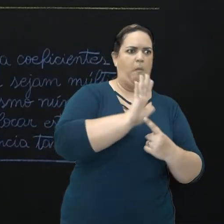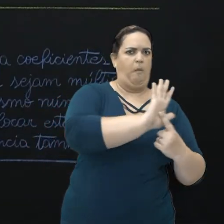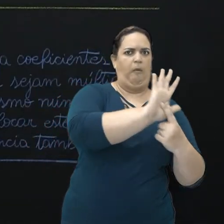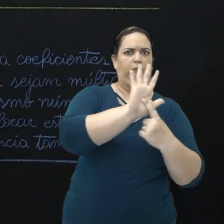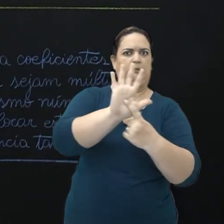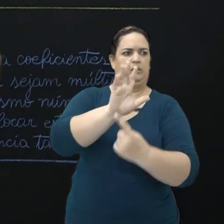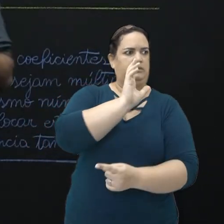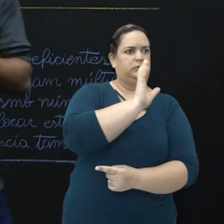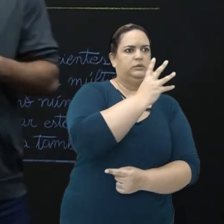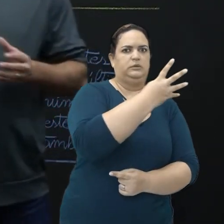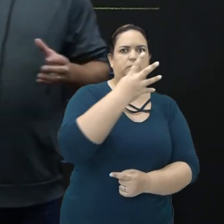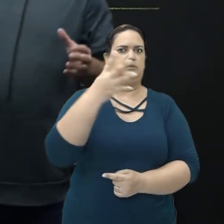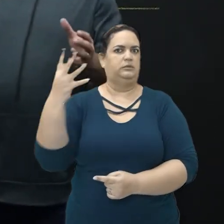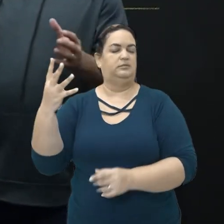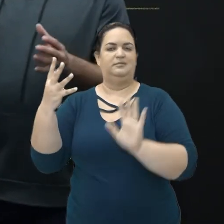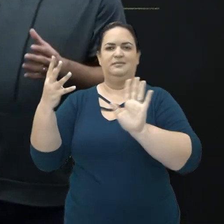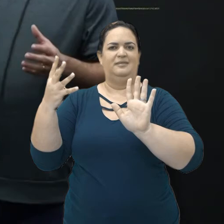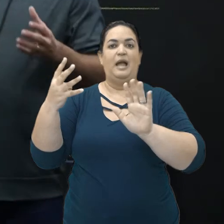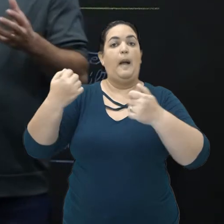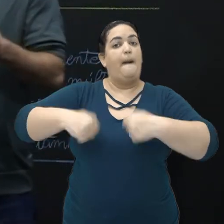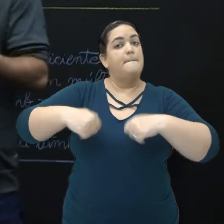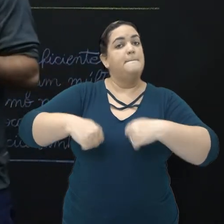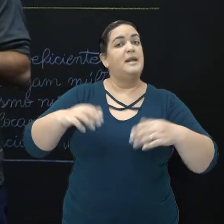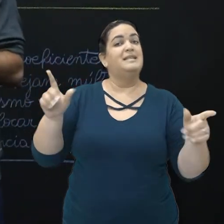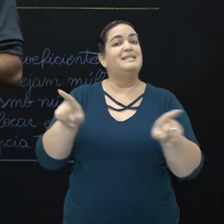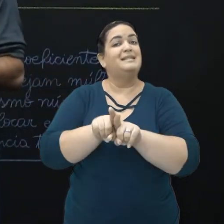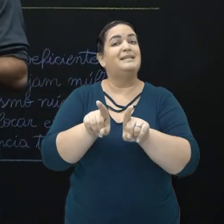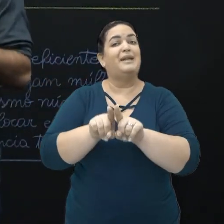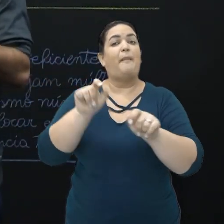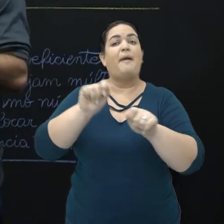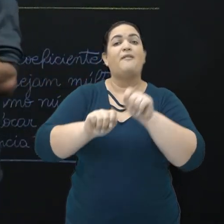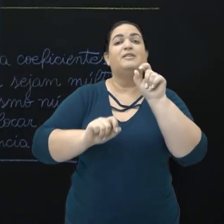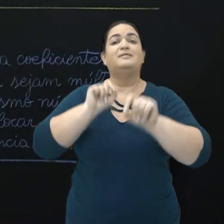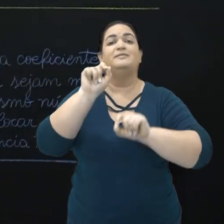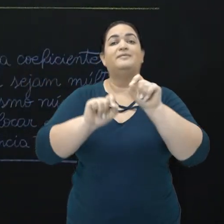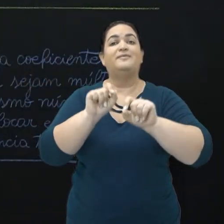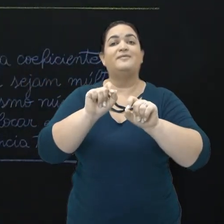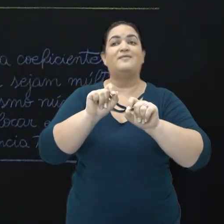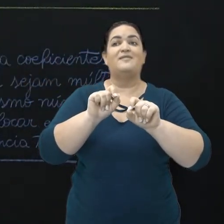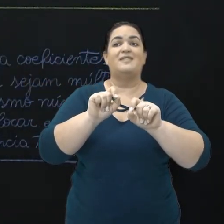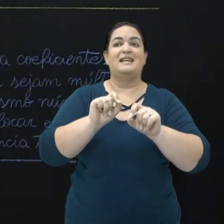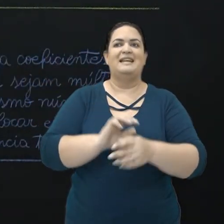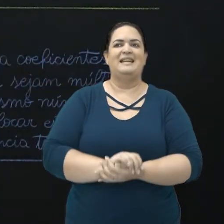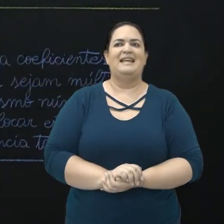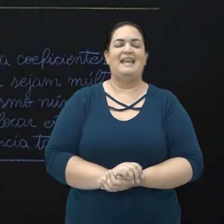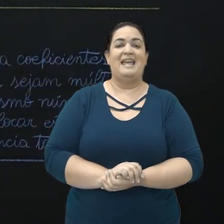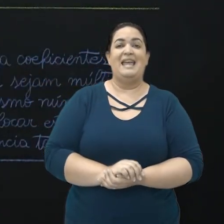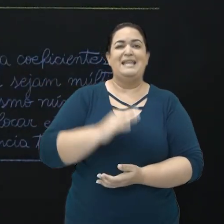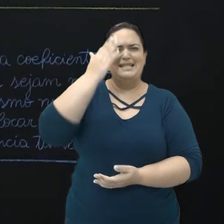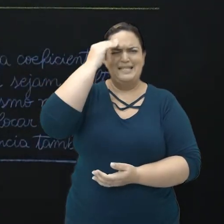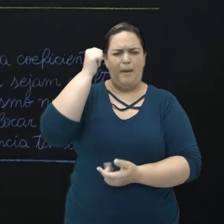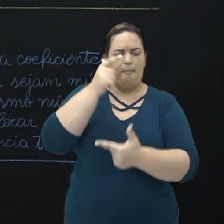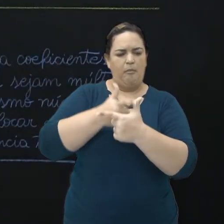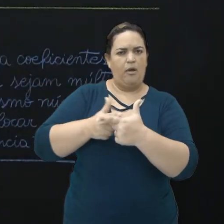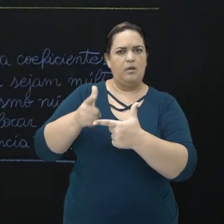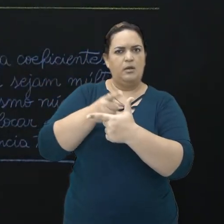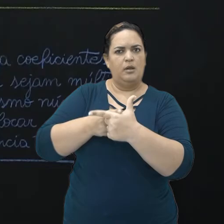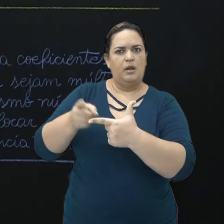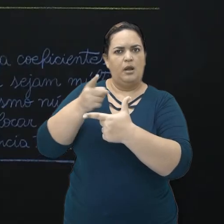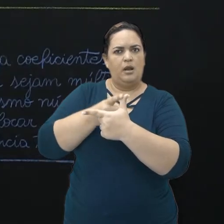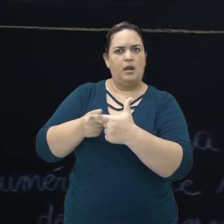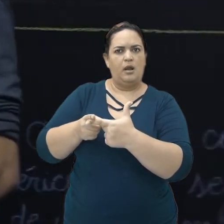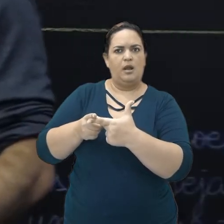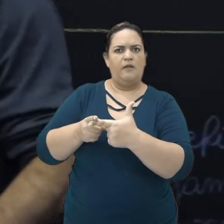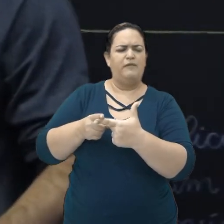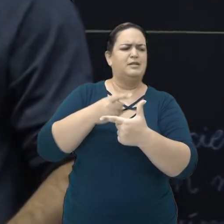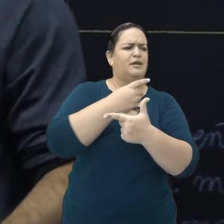Na verdade, você tem que procurar algum valor numérico onde eu consiga dividir todos os